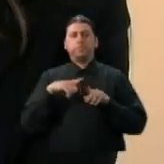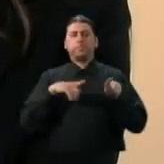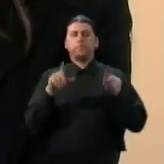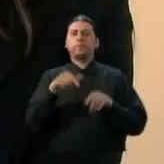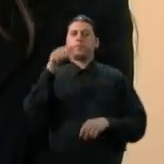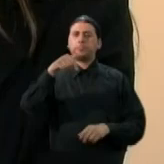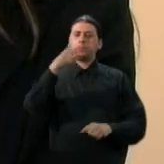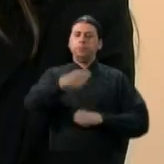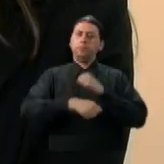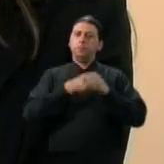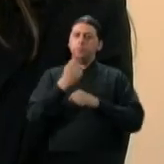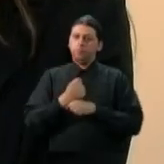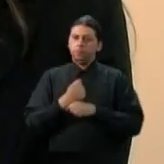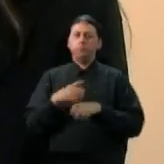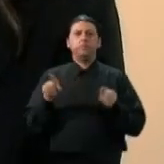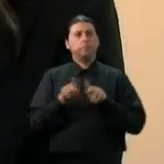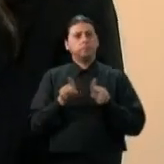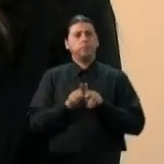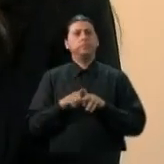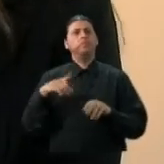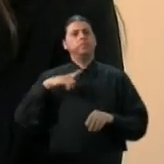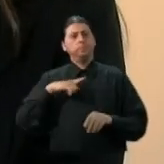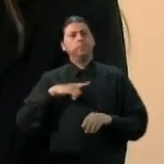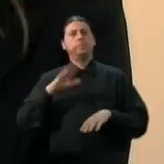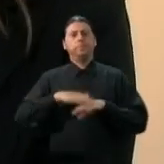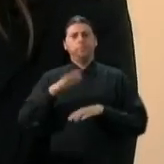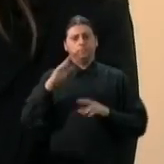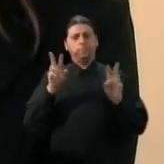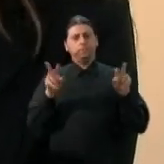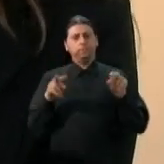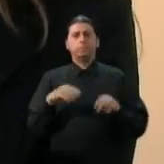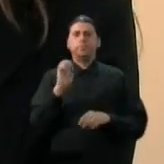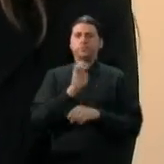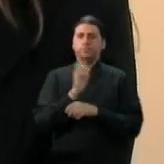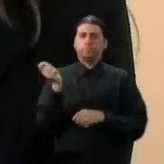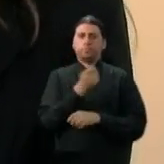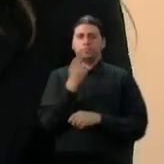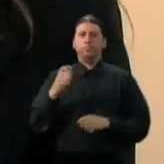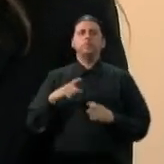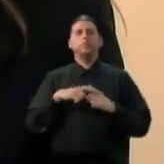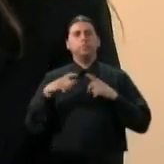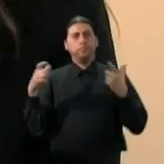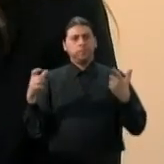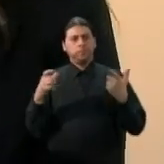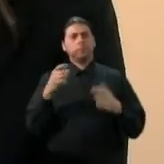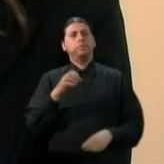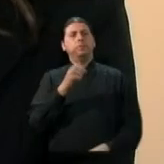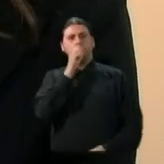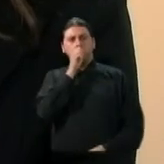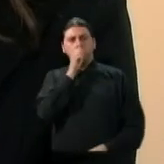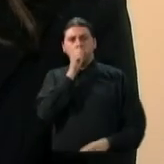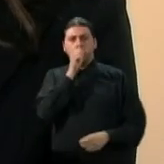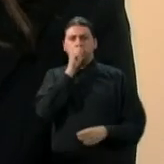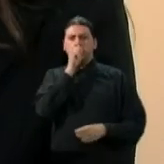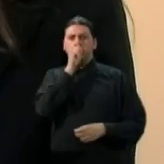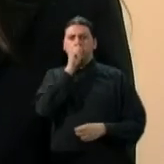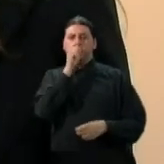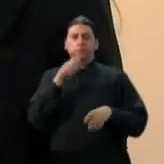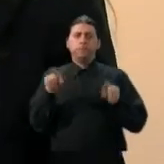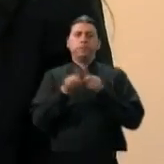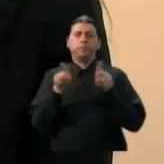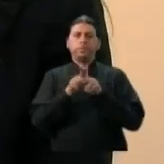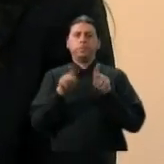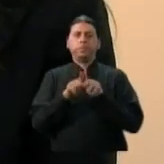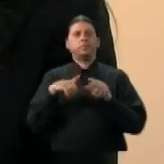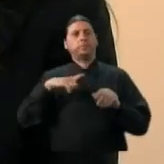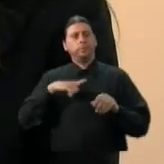7 anos. E tem mais a questão aqui do Rio Grande do Sul, que tem uma alta prevalência de tuberculose, tem uma alta prevalência de HIV. Então,